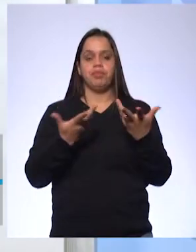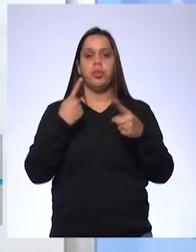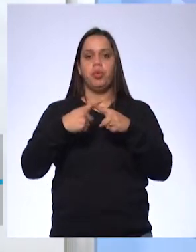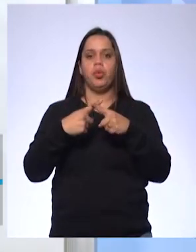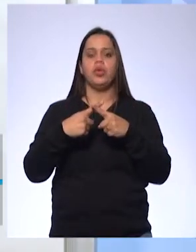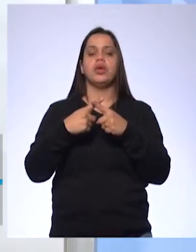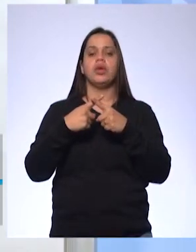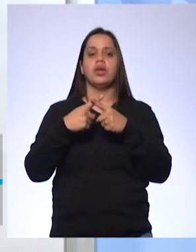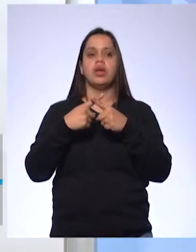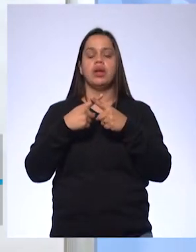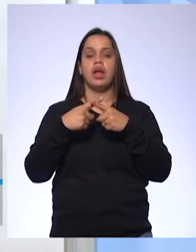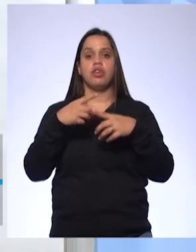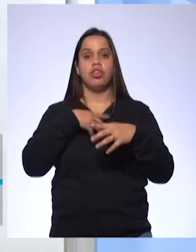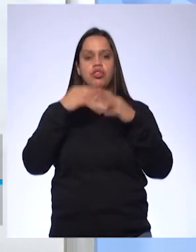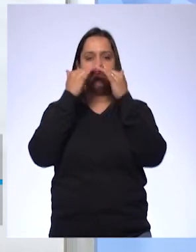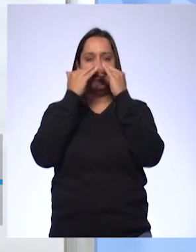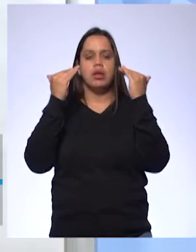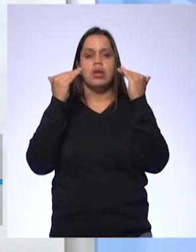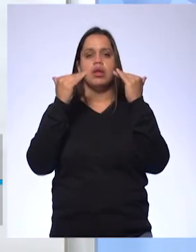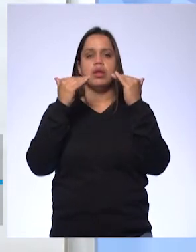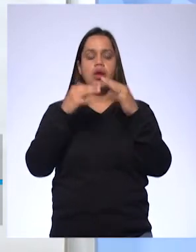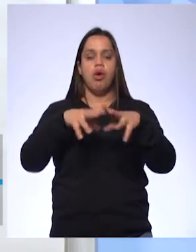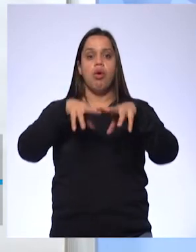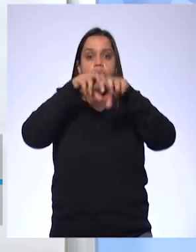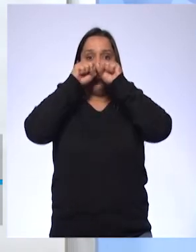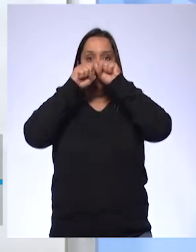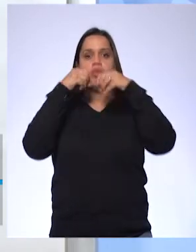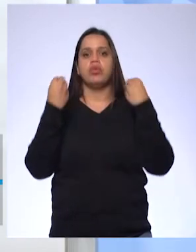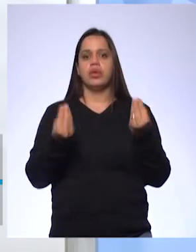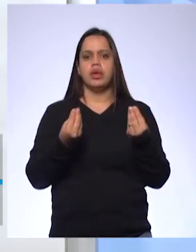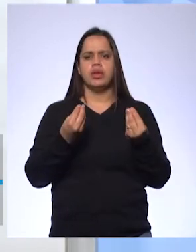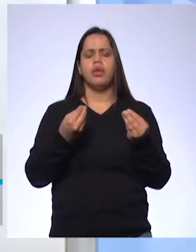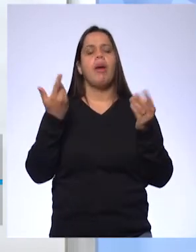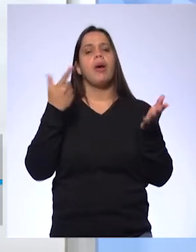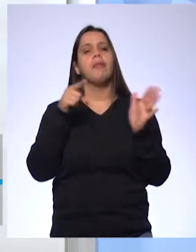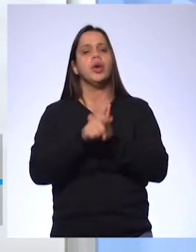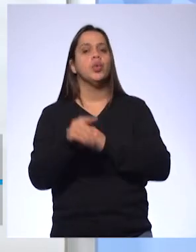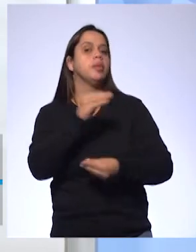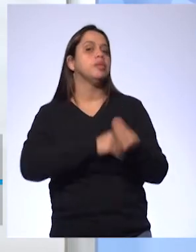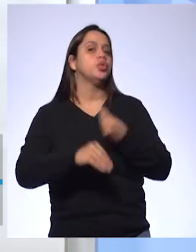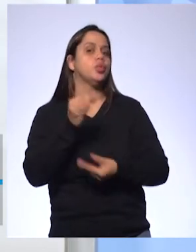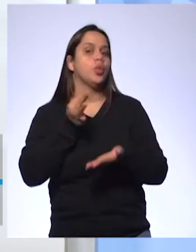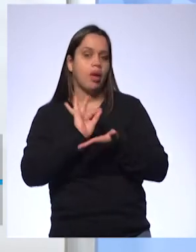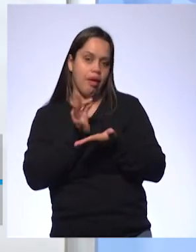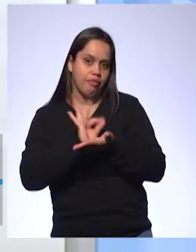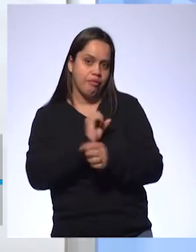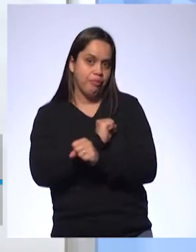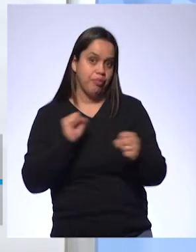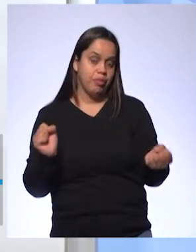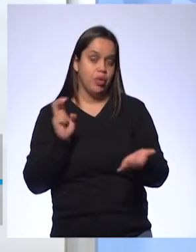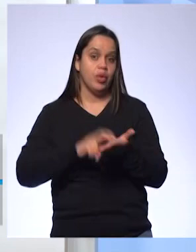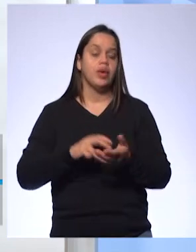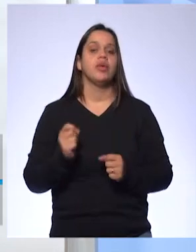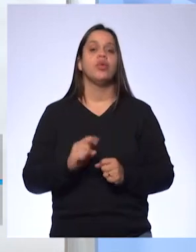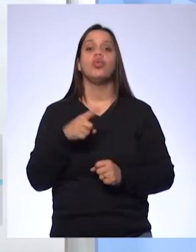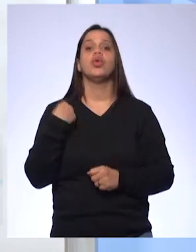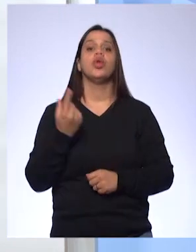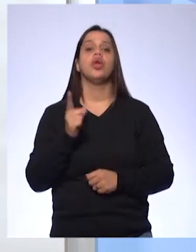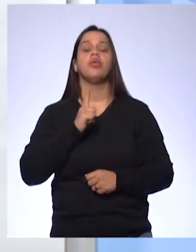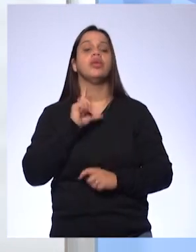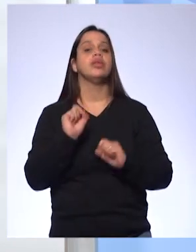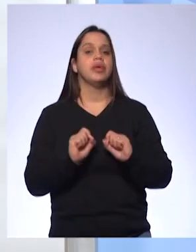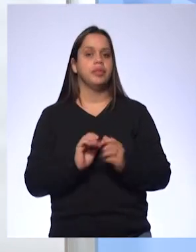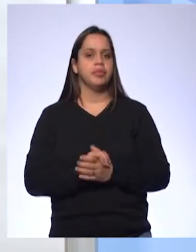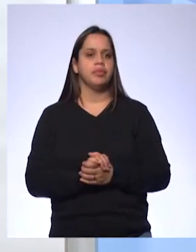mistura e a gente tem que prestar bastante atenção nisso. Uma mistura do café da manhã. O que a gente pode ter no café da